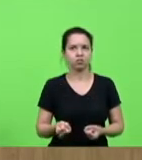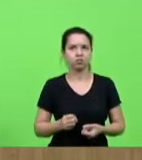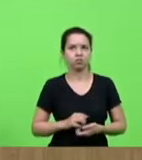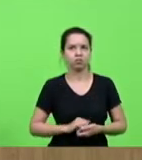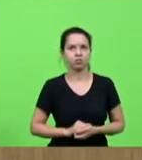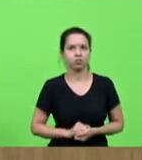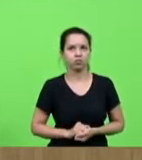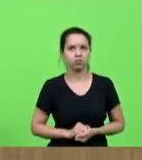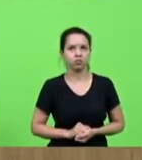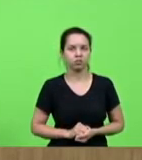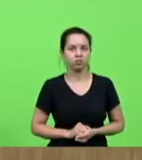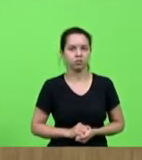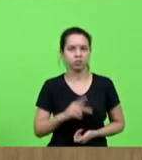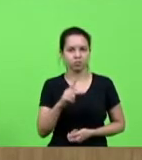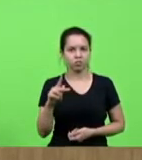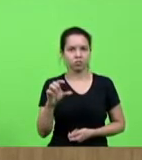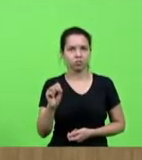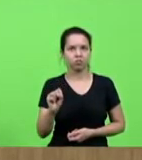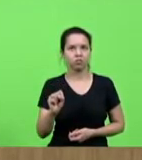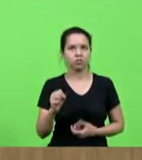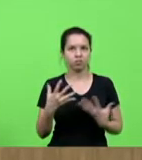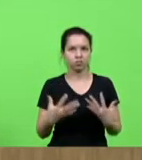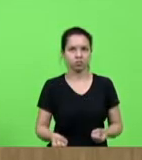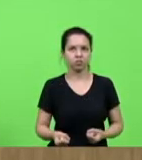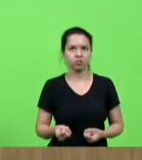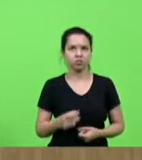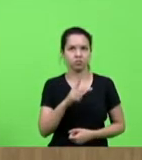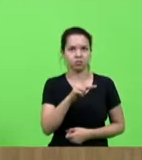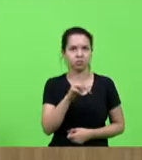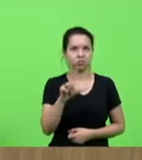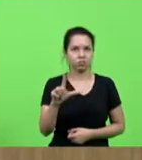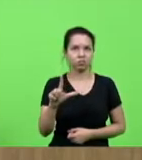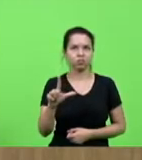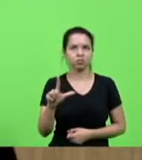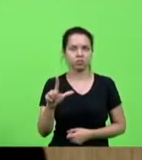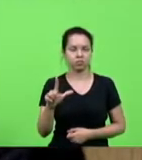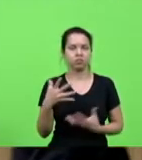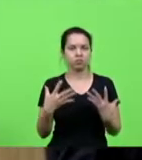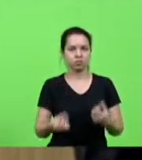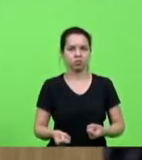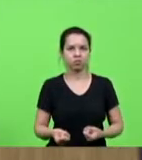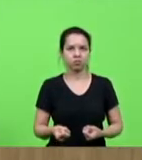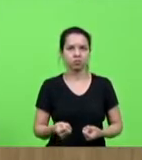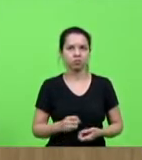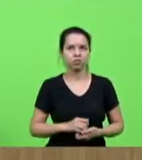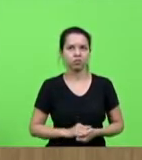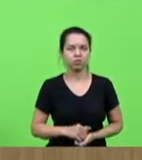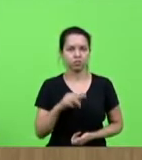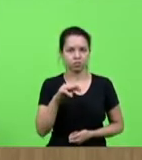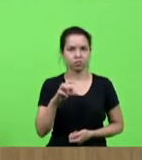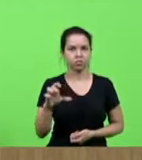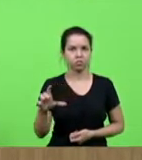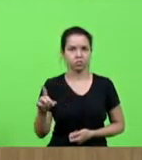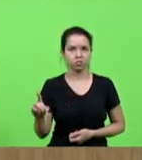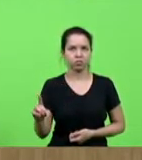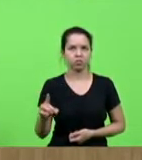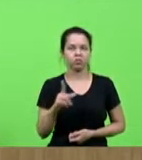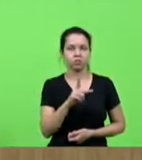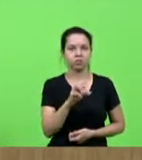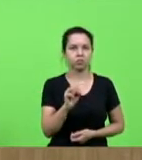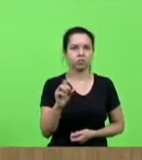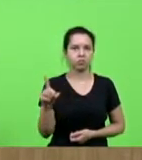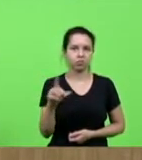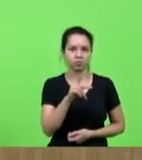acordo. Senhores líderes, alguém? PSL de acordo, senhor presidente. PSL de acordo, MDB de acordo. PDT de acordo. PSD